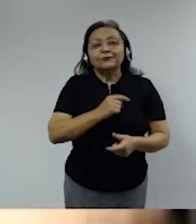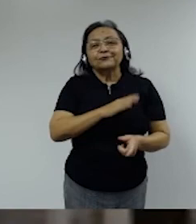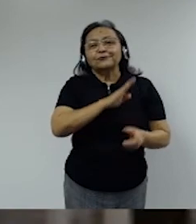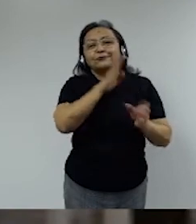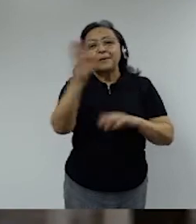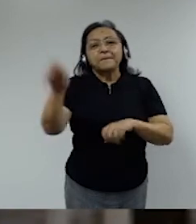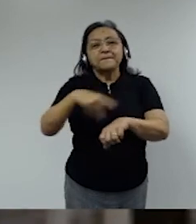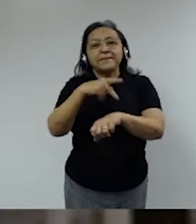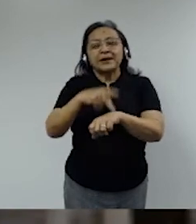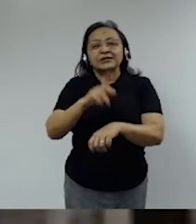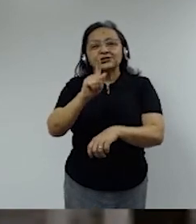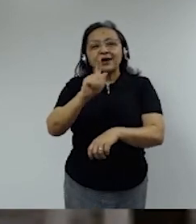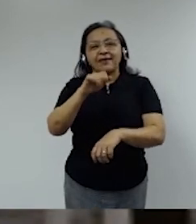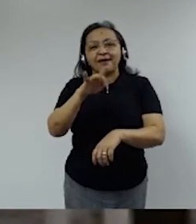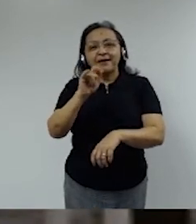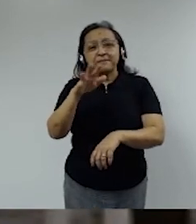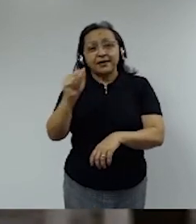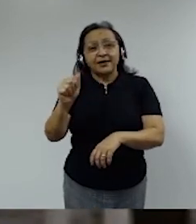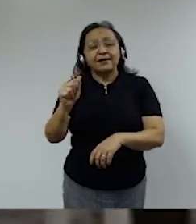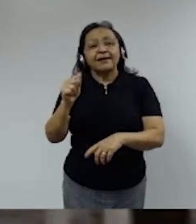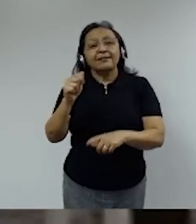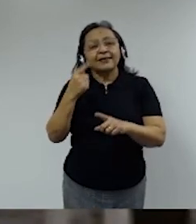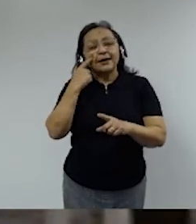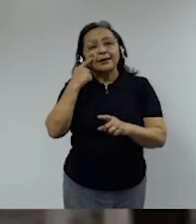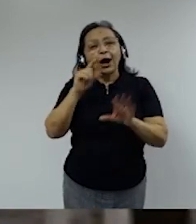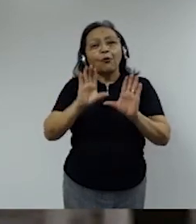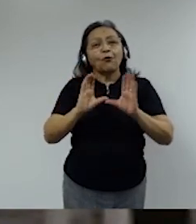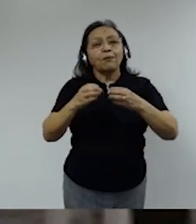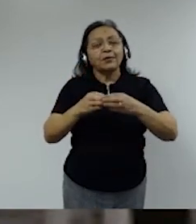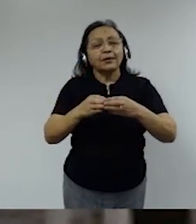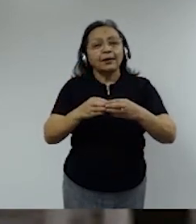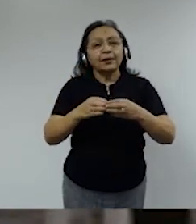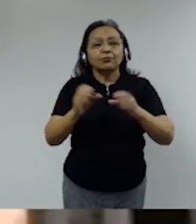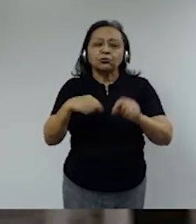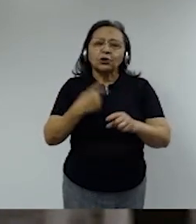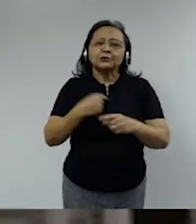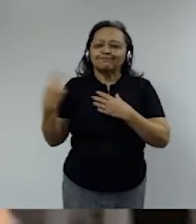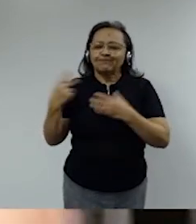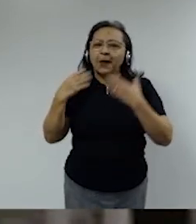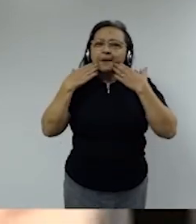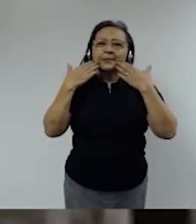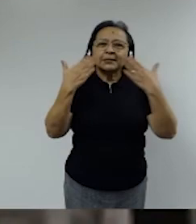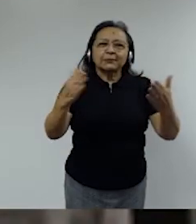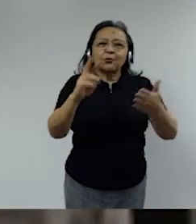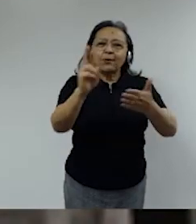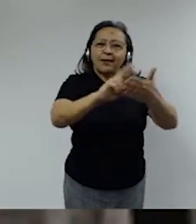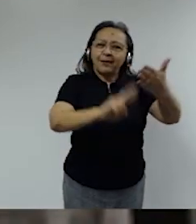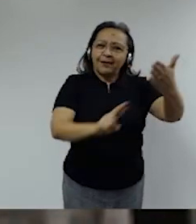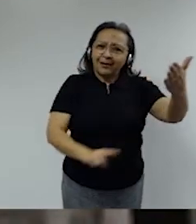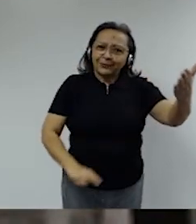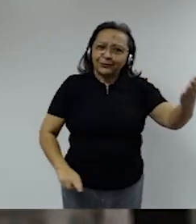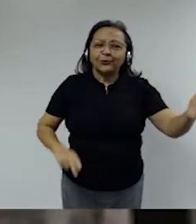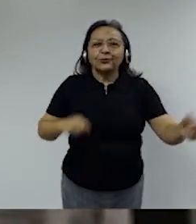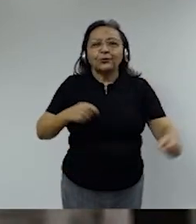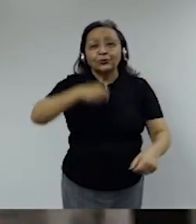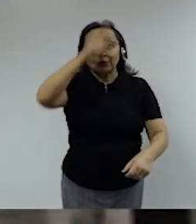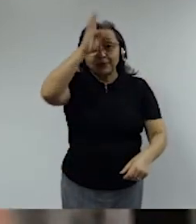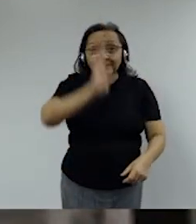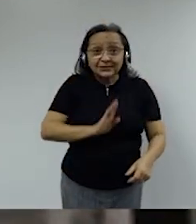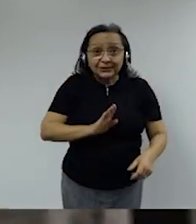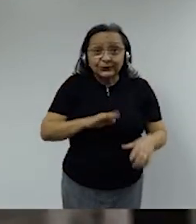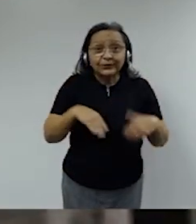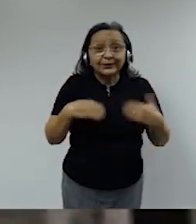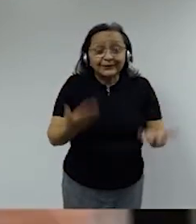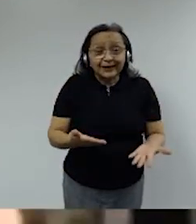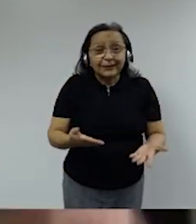quando, com James Cavallaro, apresentamos ao Comitê contra a Tortura um relatório sombra sobre o relatório do Brasil e temos